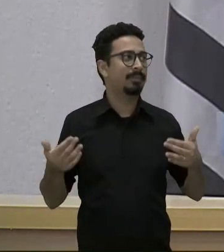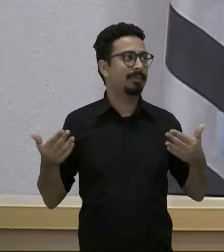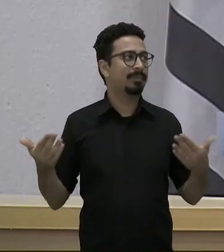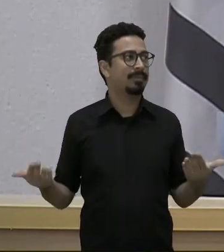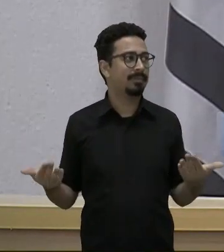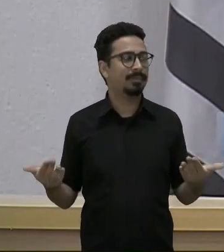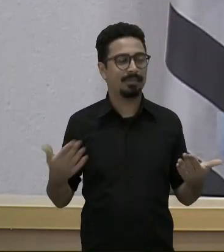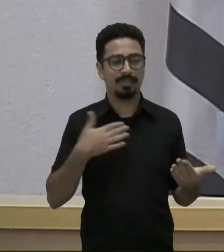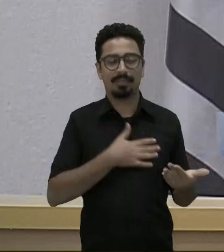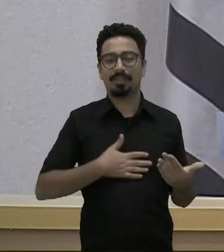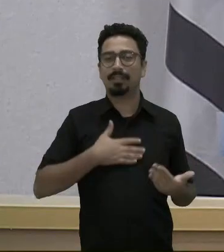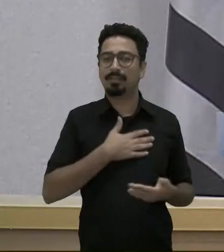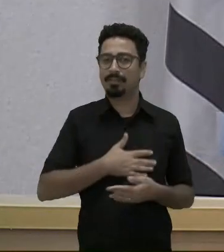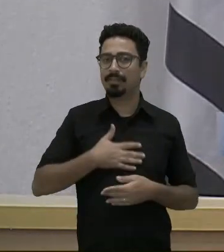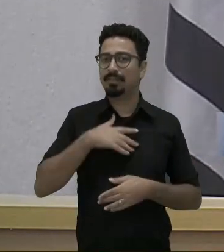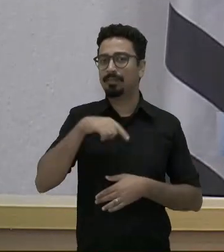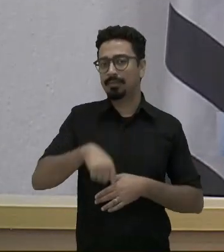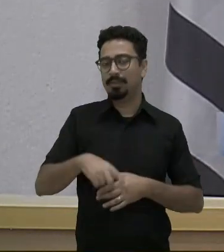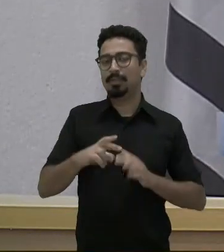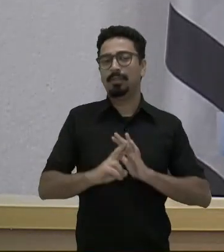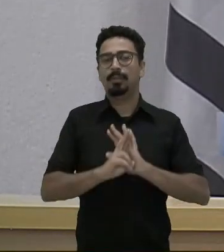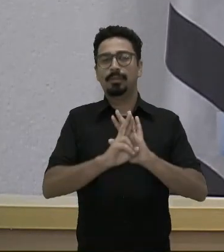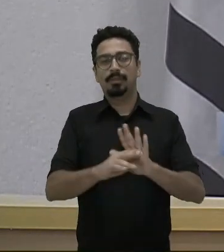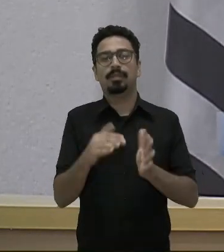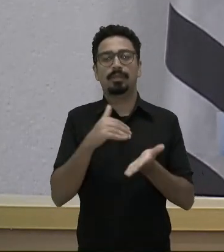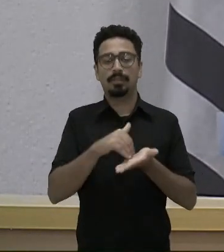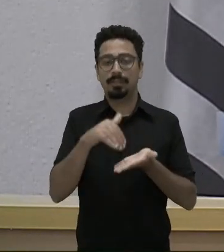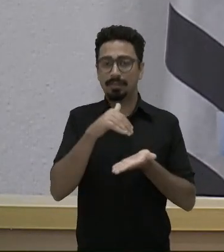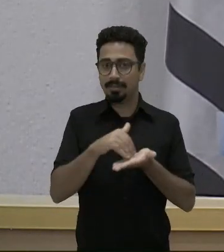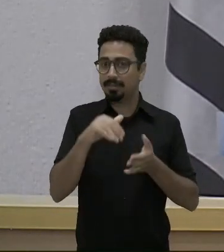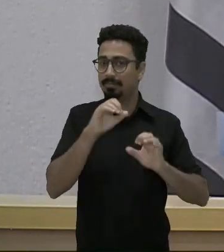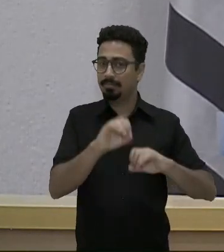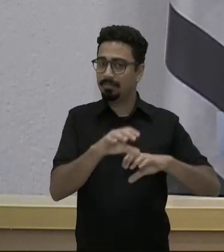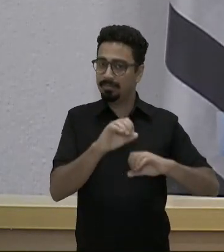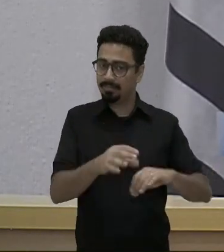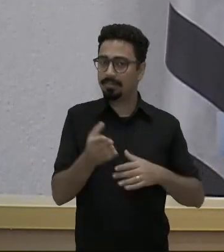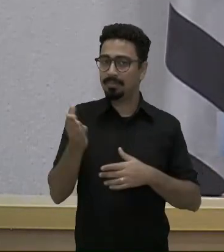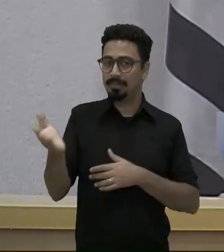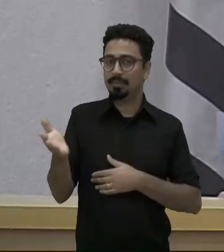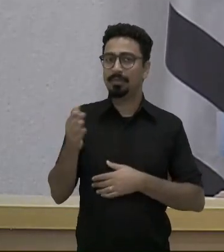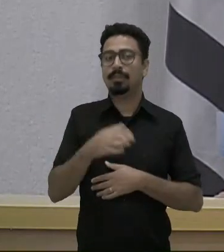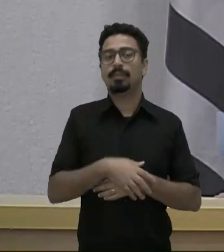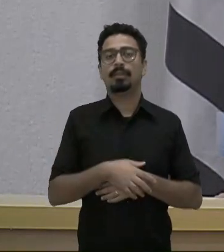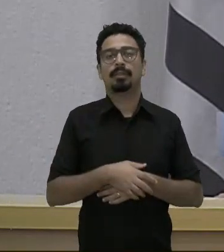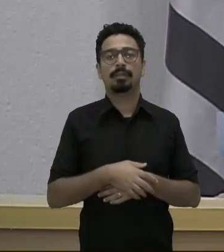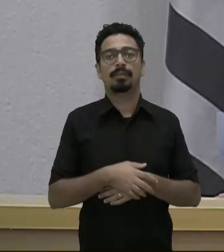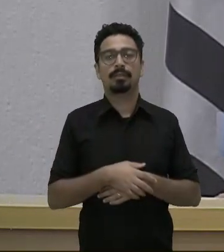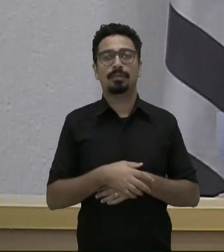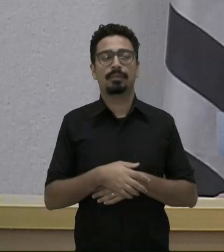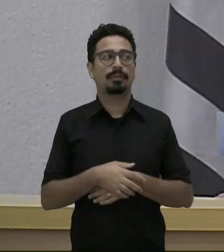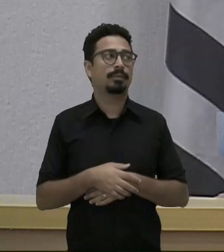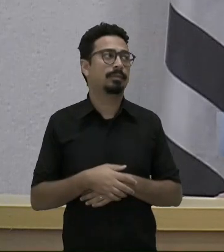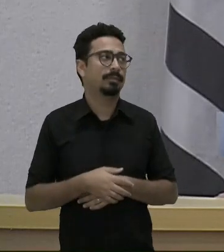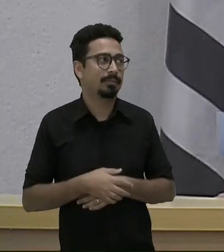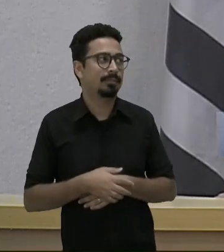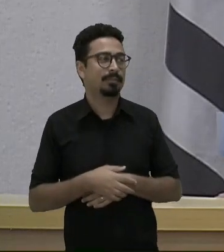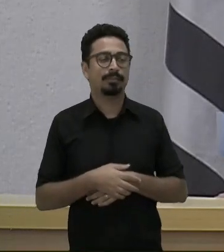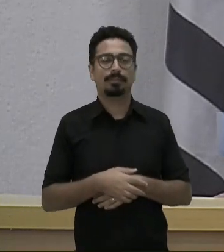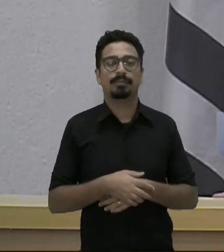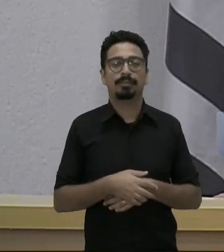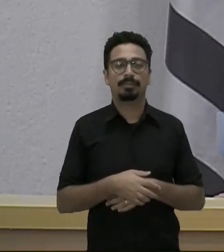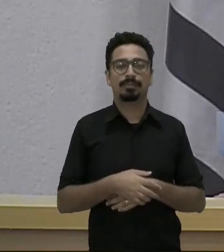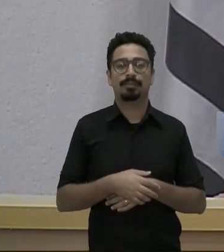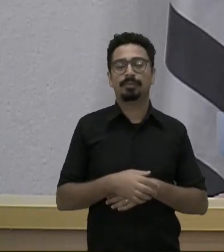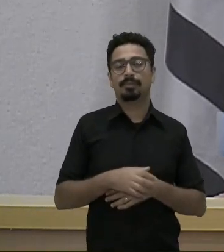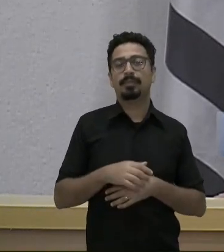estar aqui representando a secretária de Educação. E a secretária de Educação, ela, Suelen Patarelli, ela